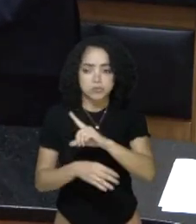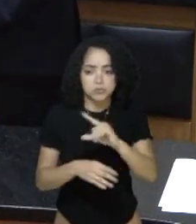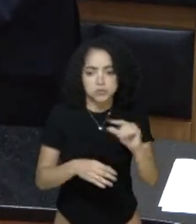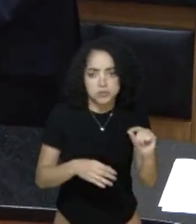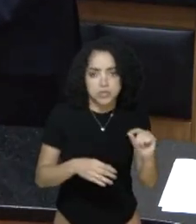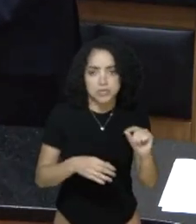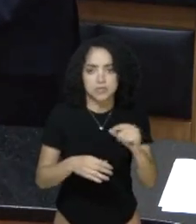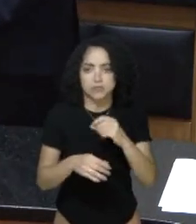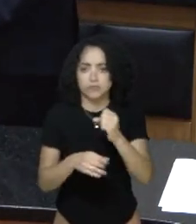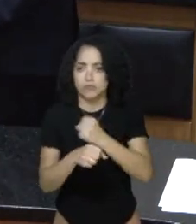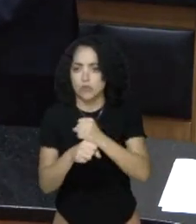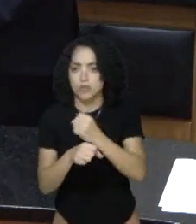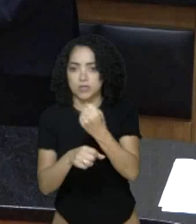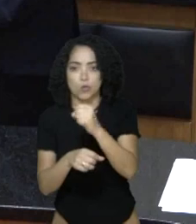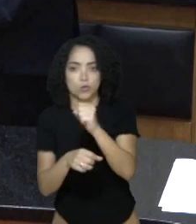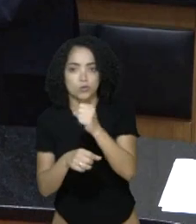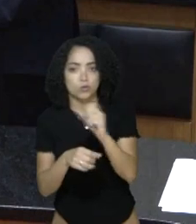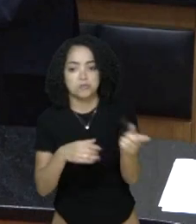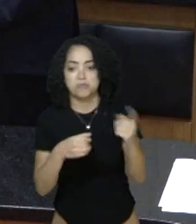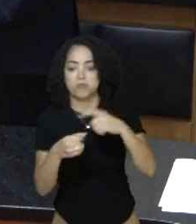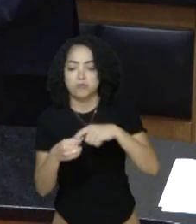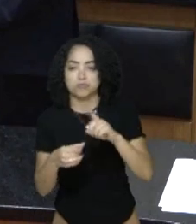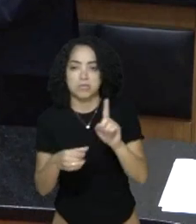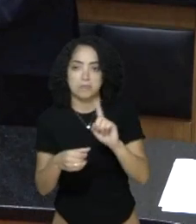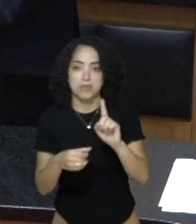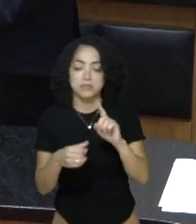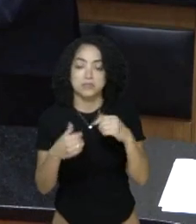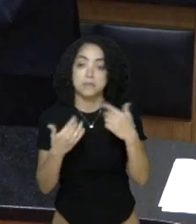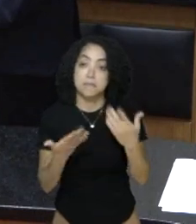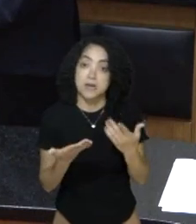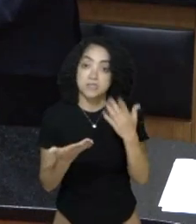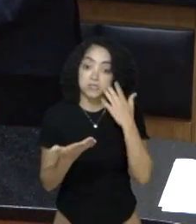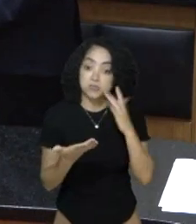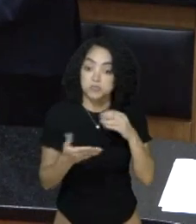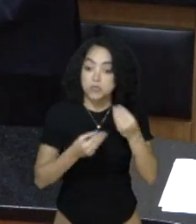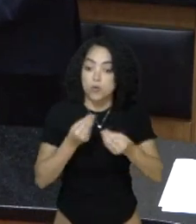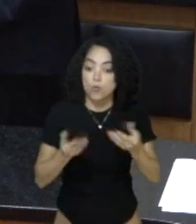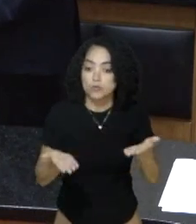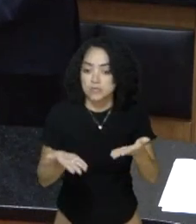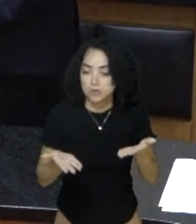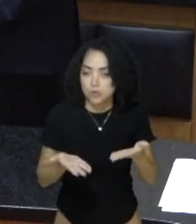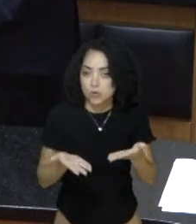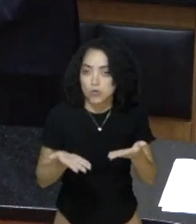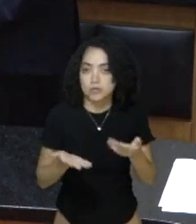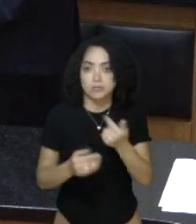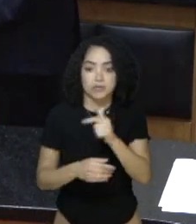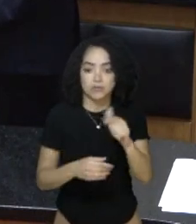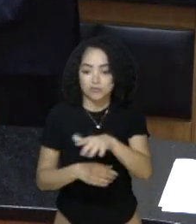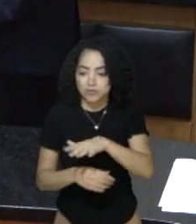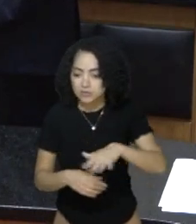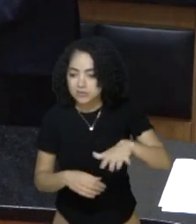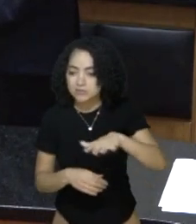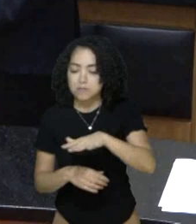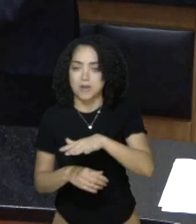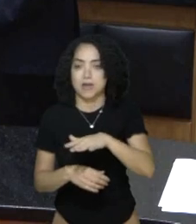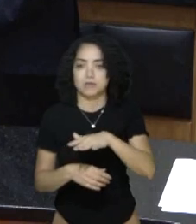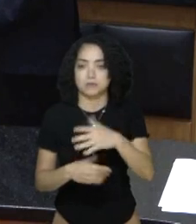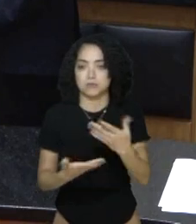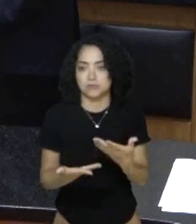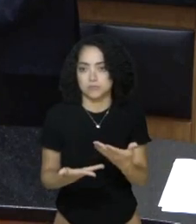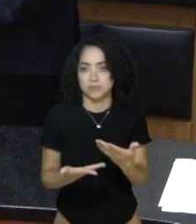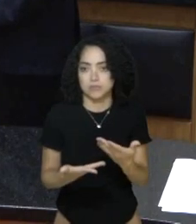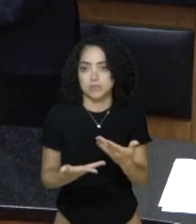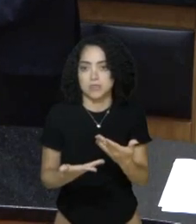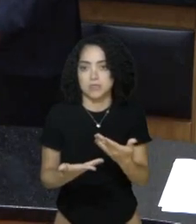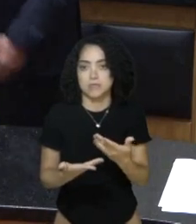que foram 8 anos, eu nunca mais voltei no sistema. Mas eu não sei em que estado que está, porque não tinha mais nem espaço físico para os empresários, de